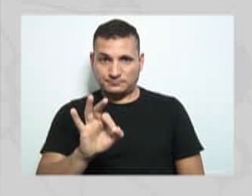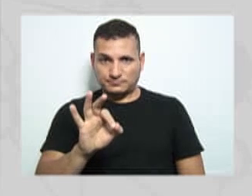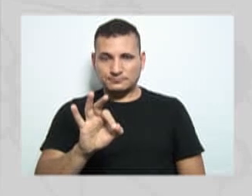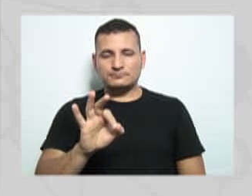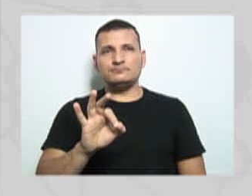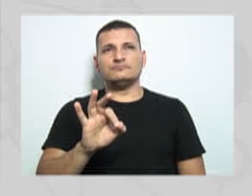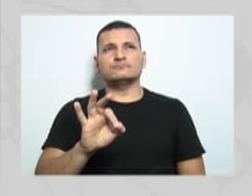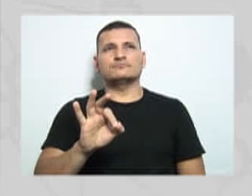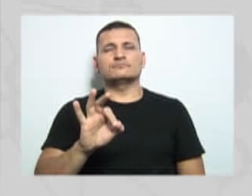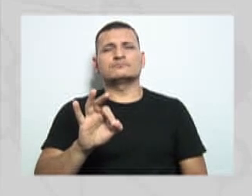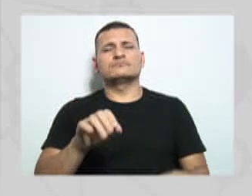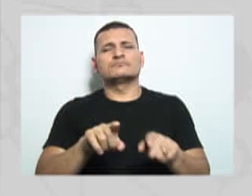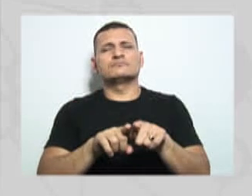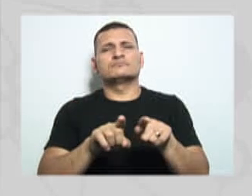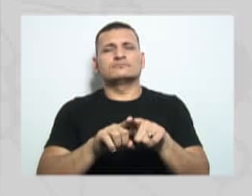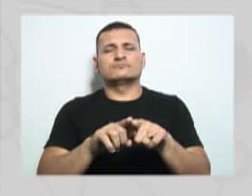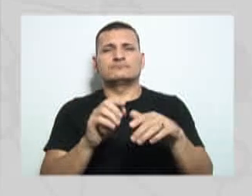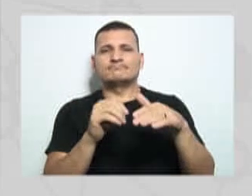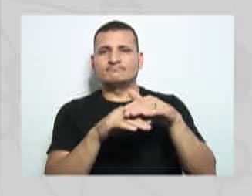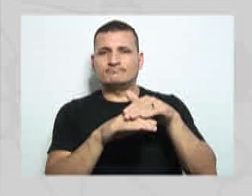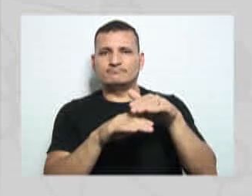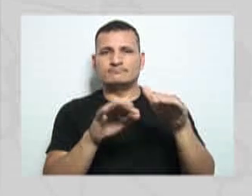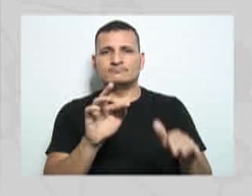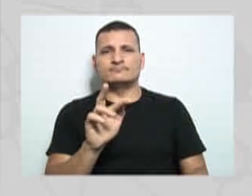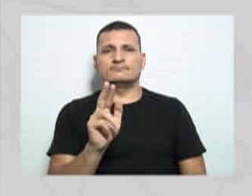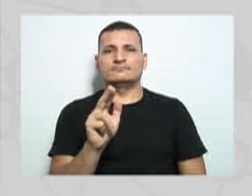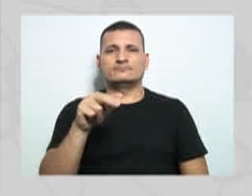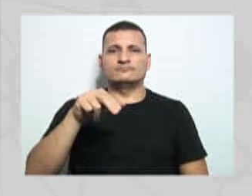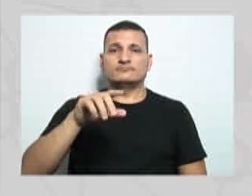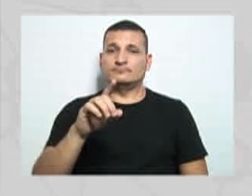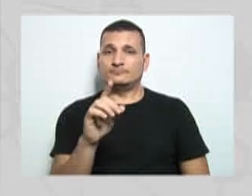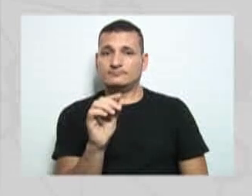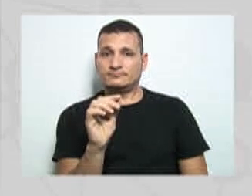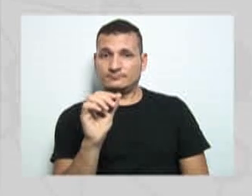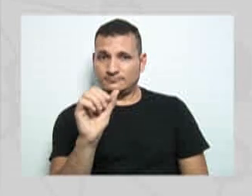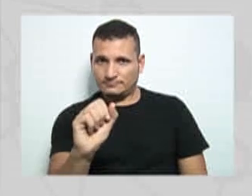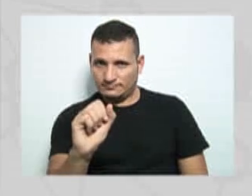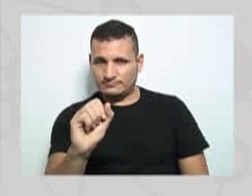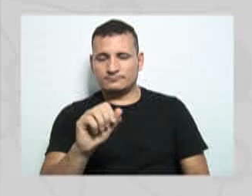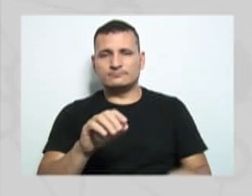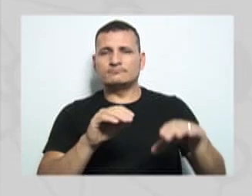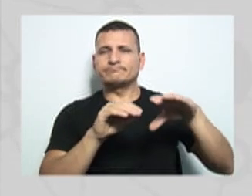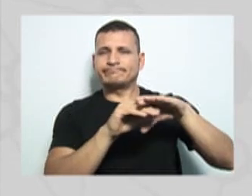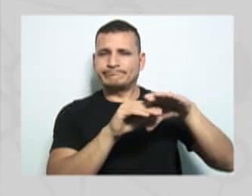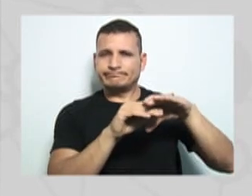integralizado e fundos da sociedade cooperativista.